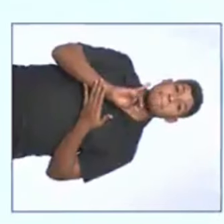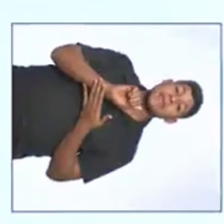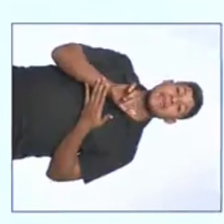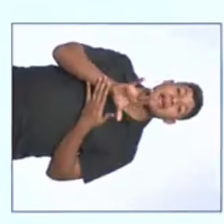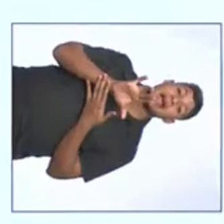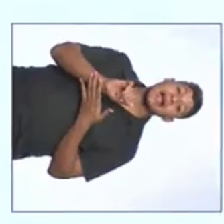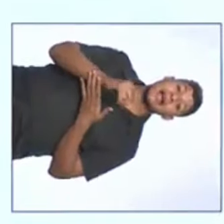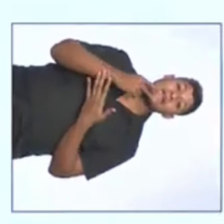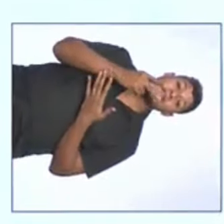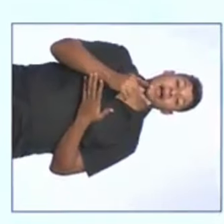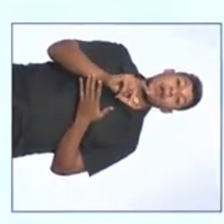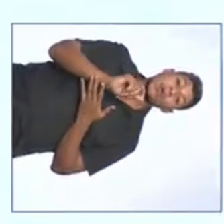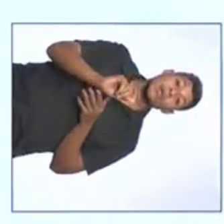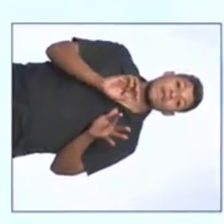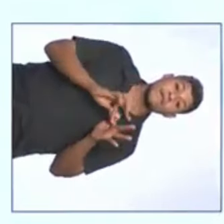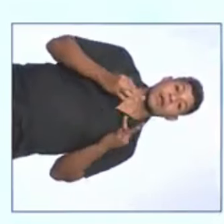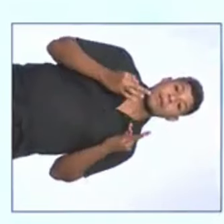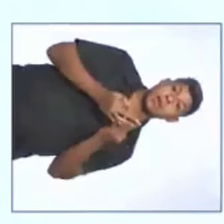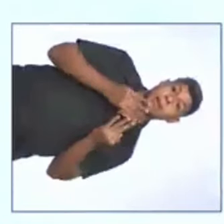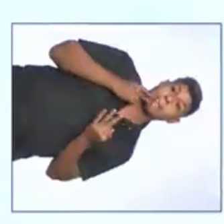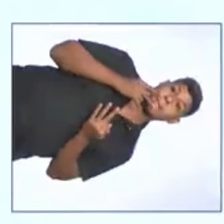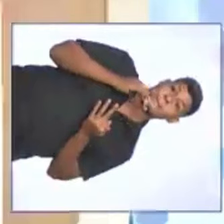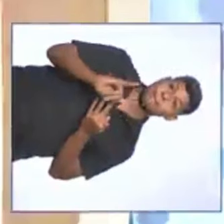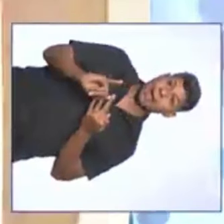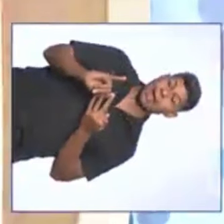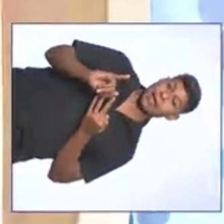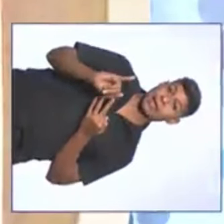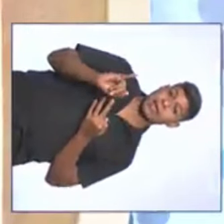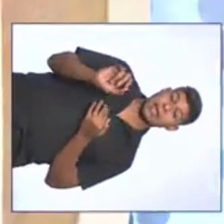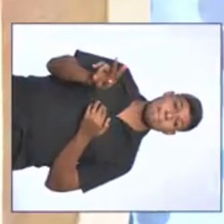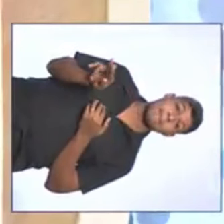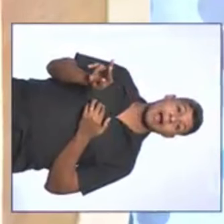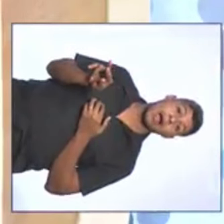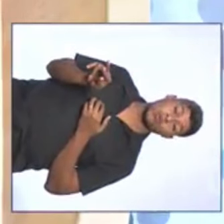diz que a família é o pai e os irmãos.